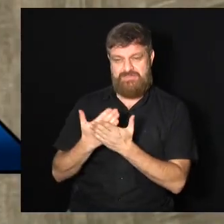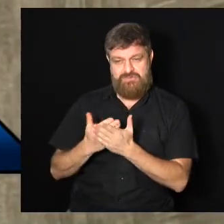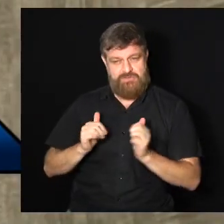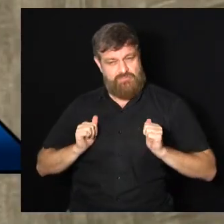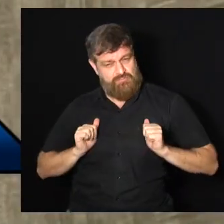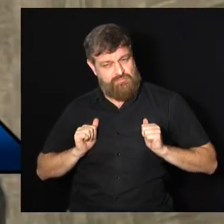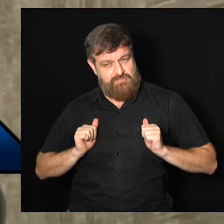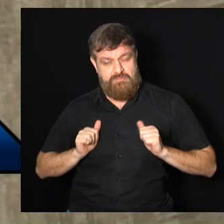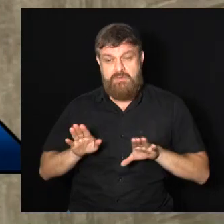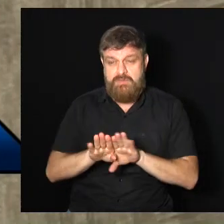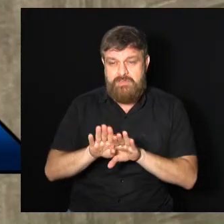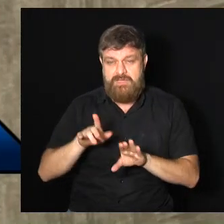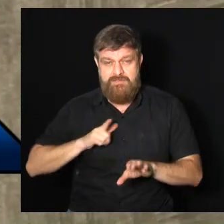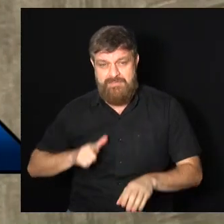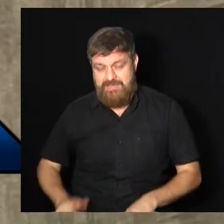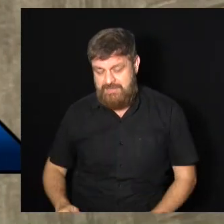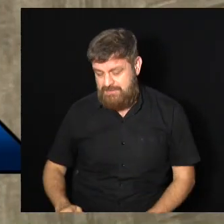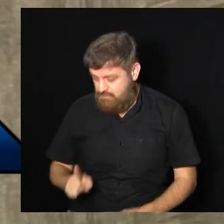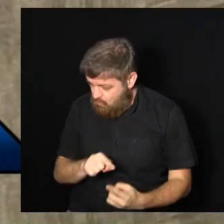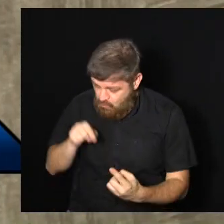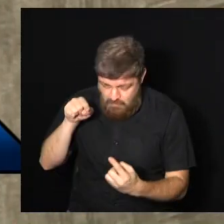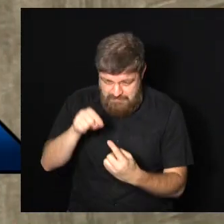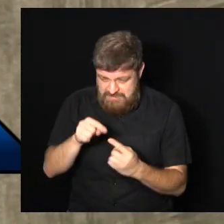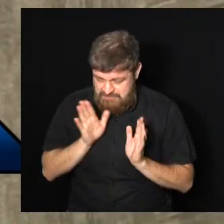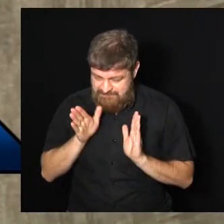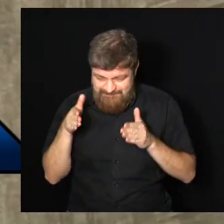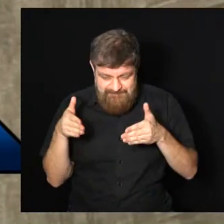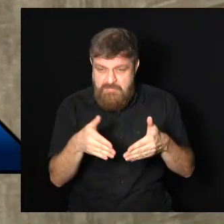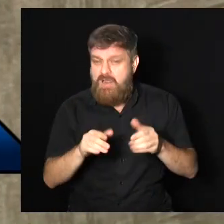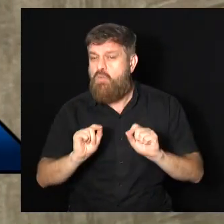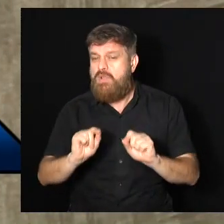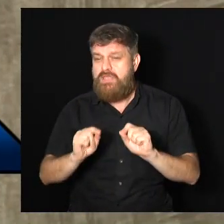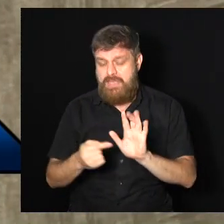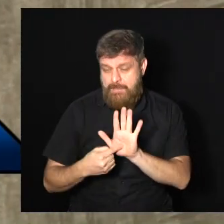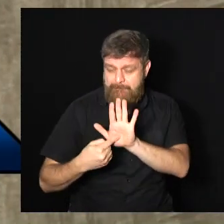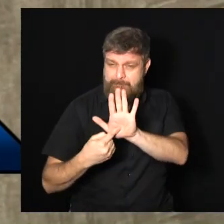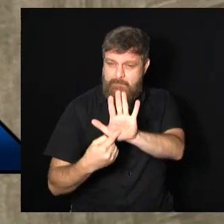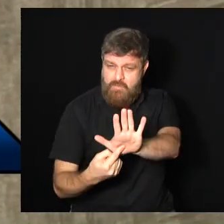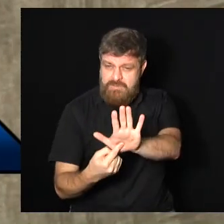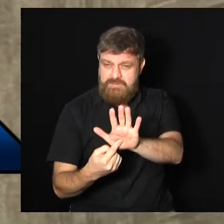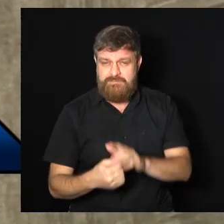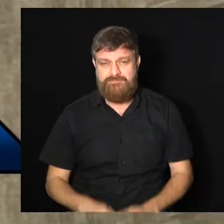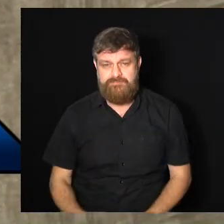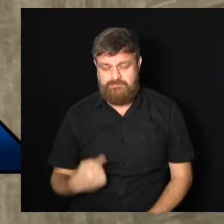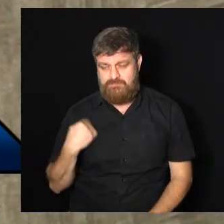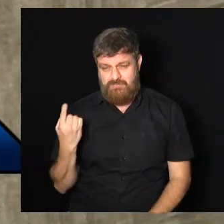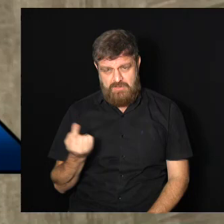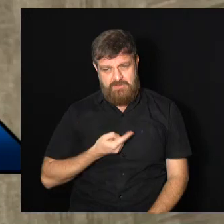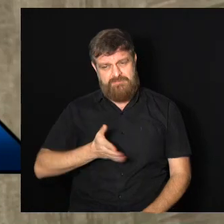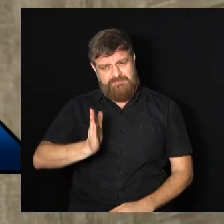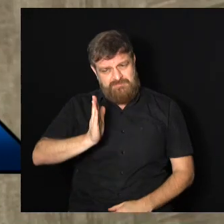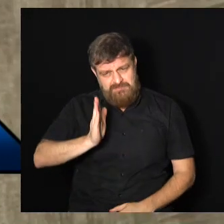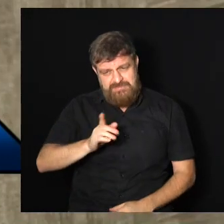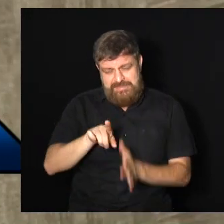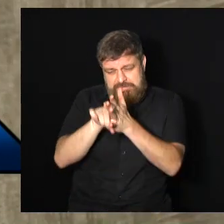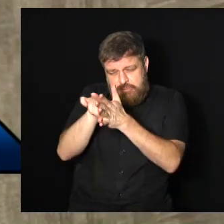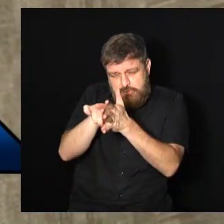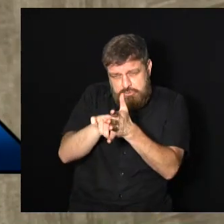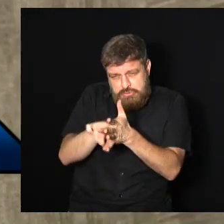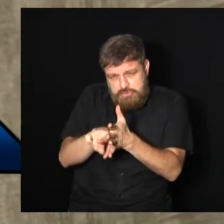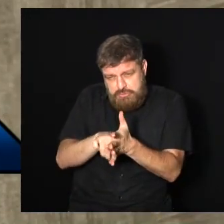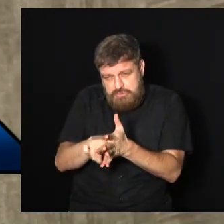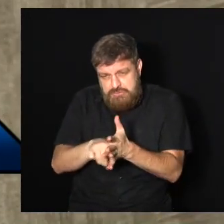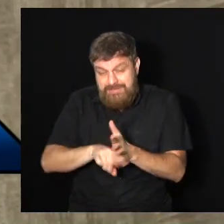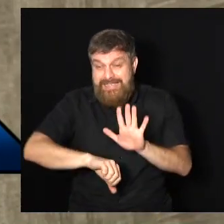Então, a grande pegada de tudo isso é mostrar que nós fizemos um levantamento dos